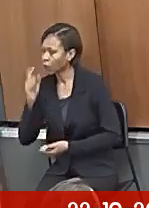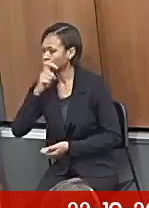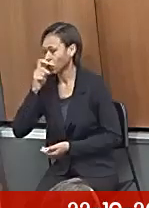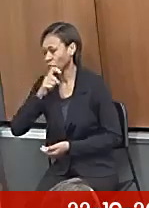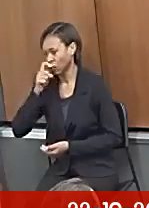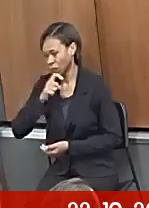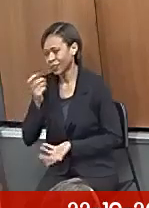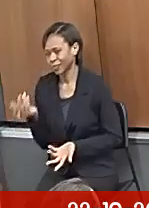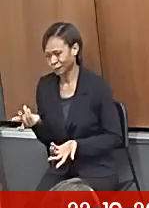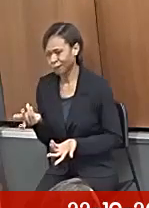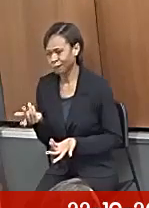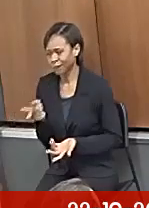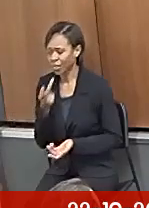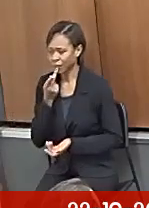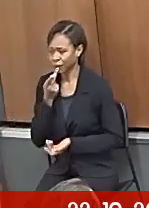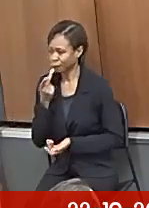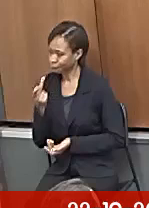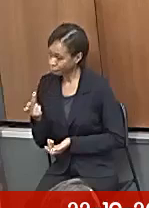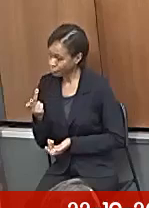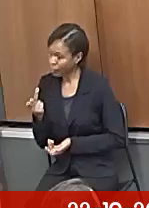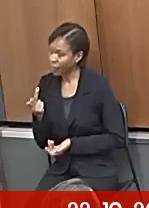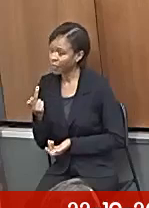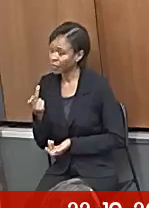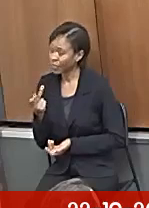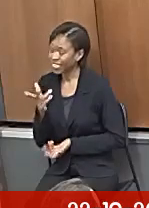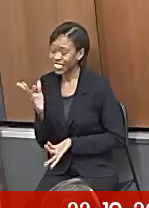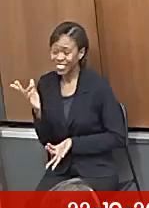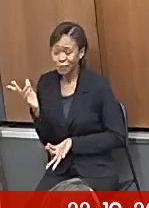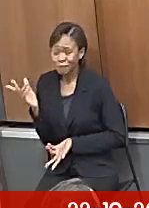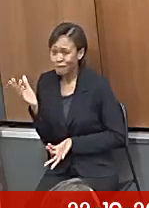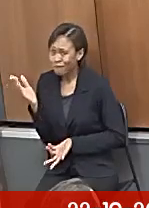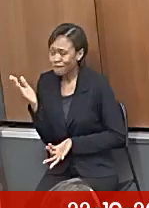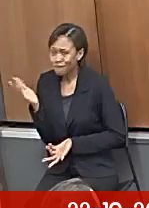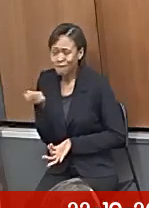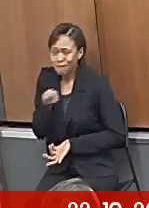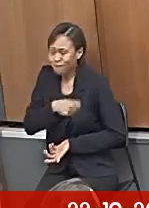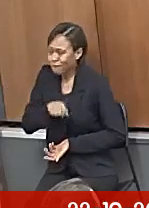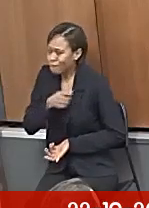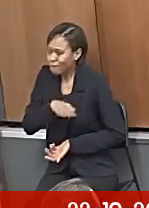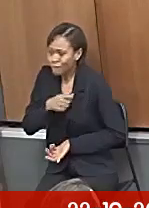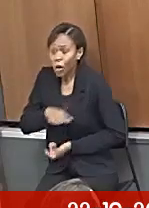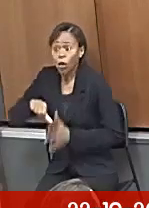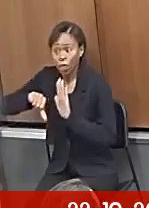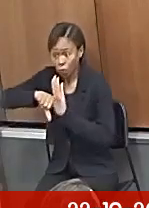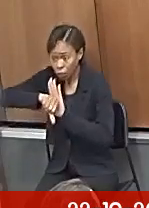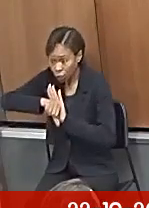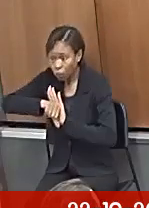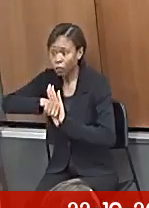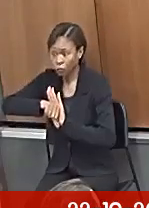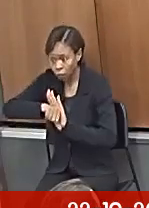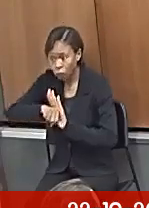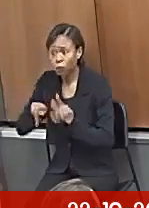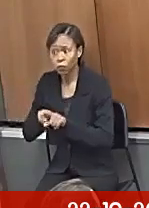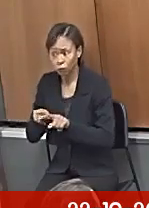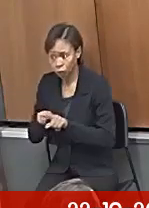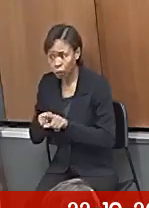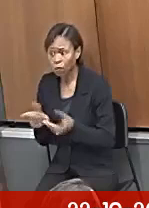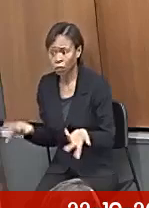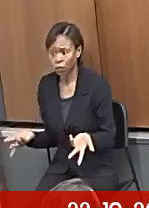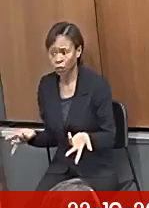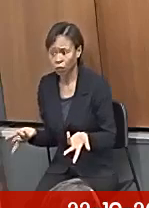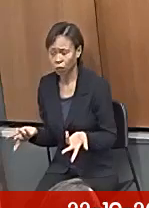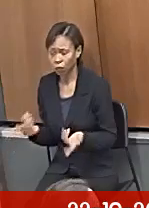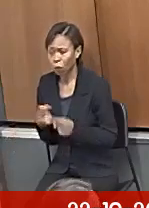Então, usam disso de forma cruel e até criminosa, porque estão burlando a lei. É